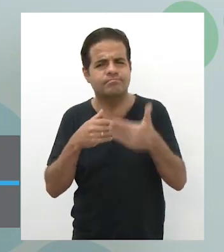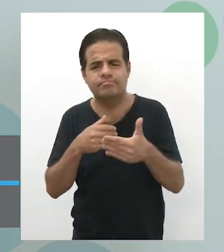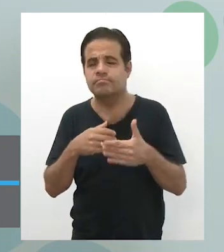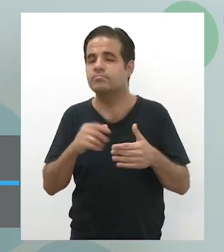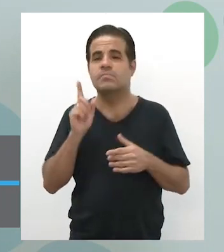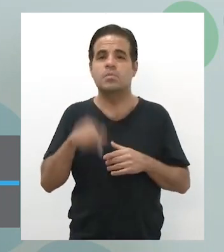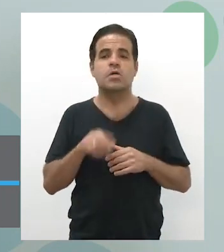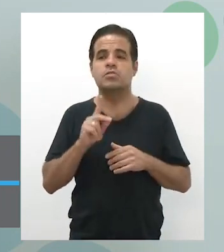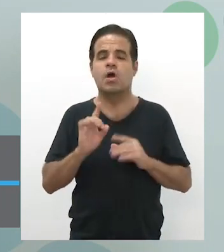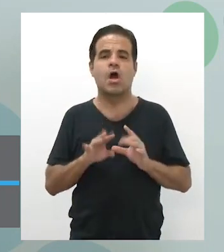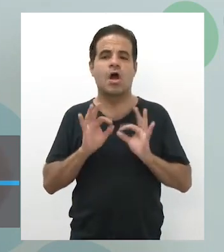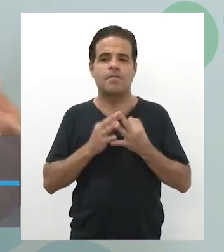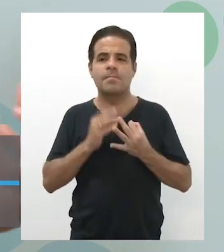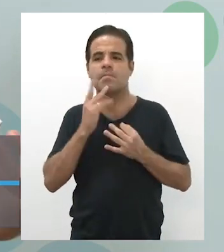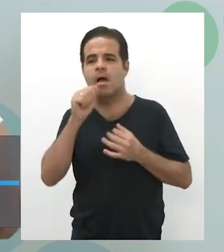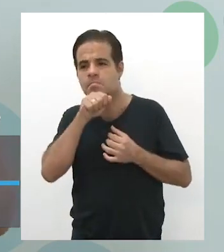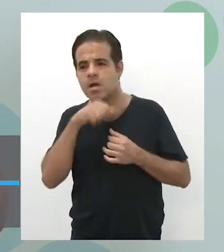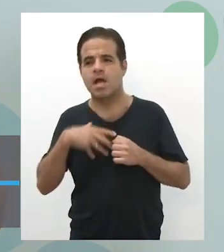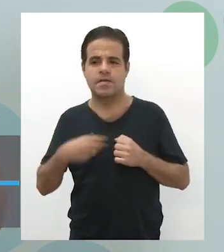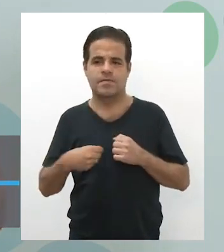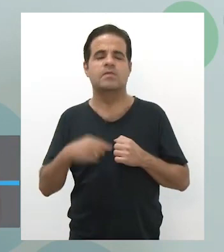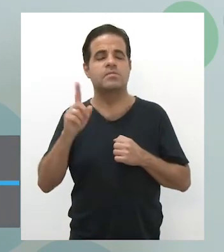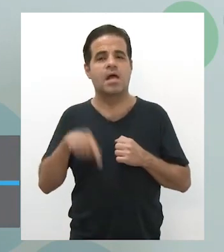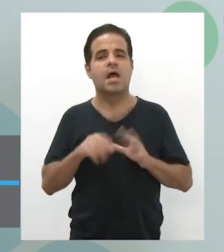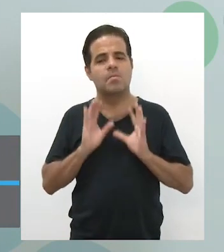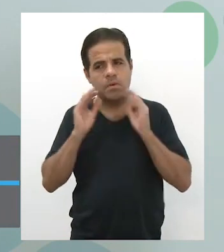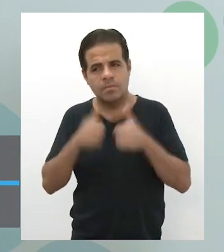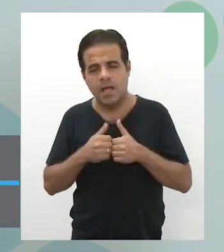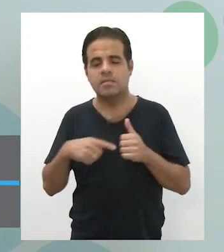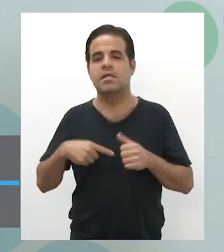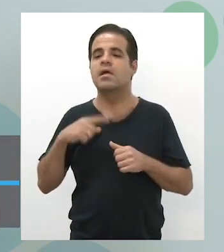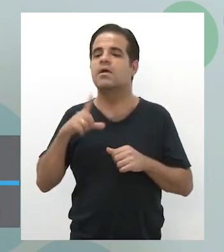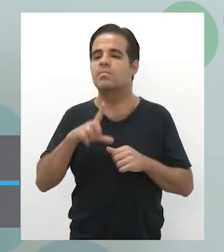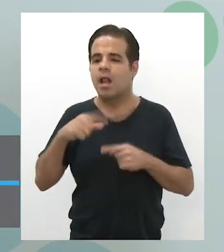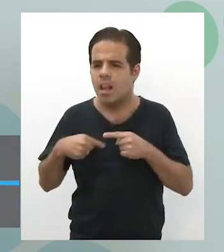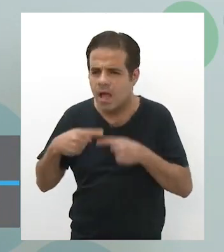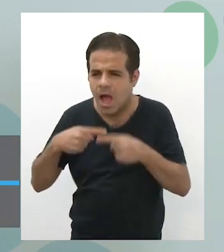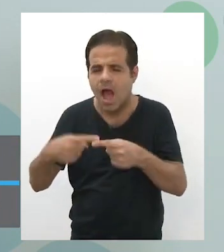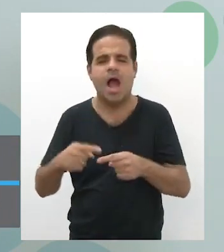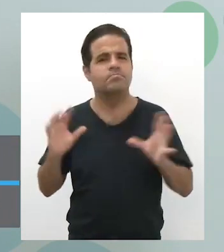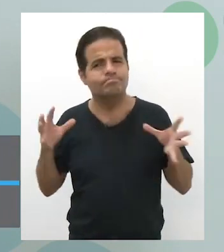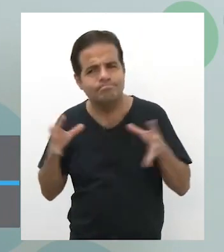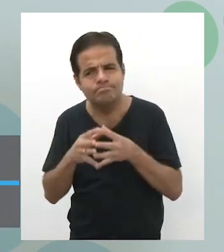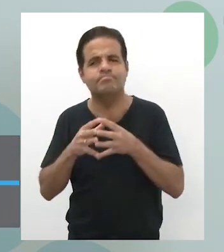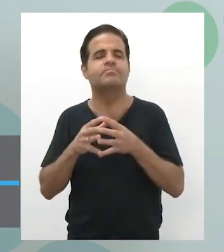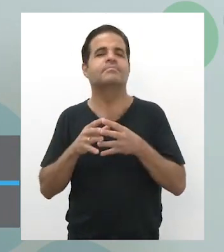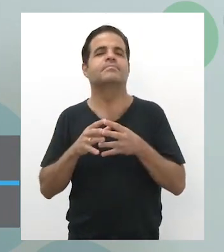assim, não são só famílias, o pai, a mãe e os filhos. É uma comunidade que tem uma linhagem em comum. Eles